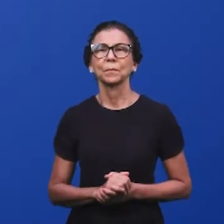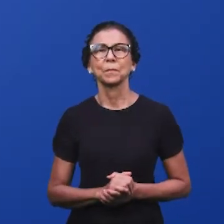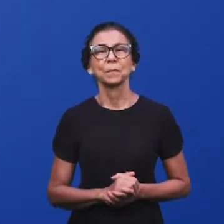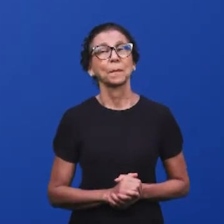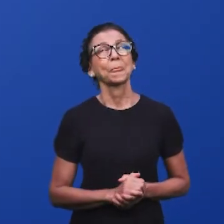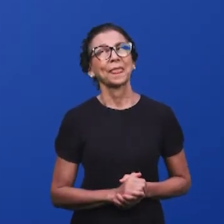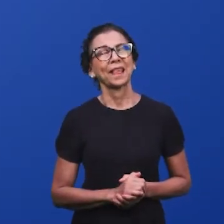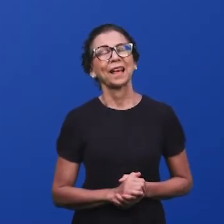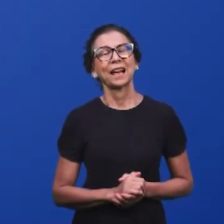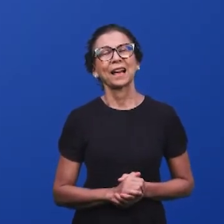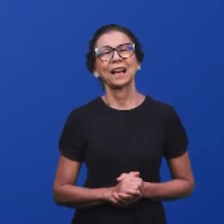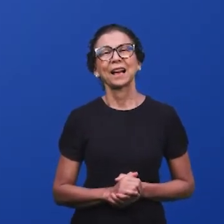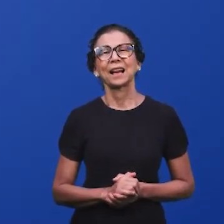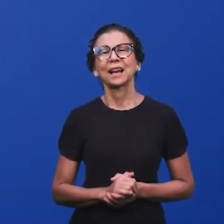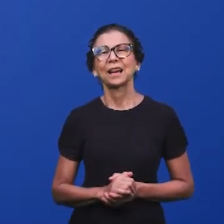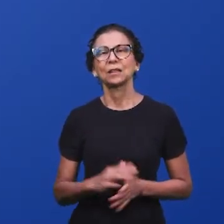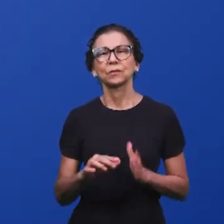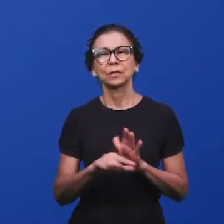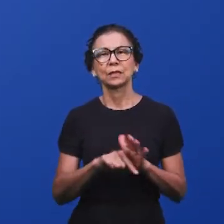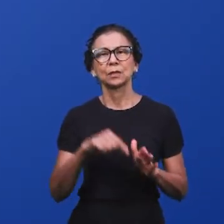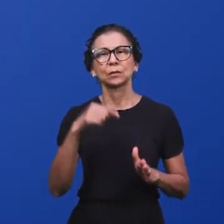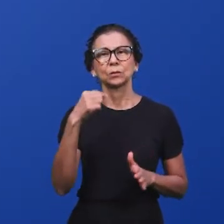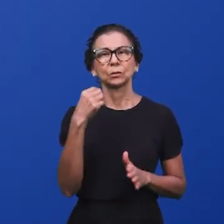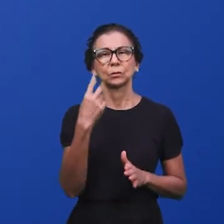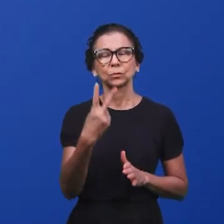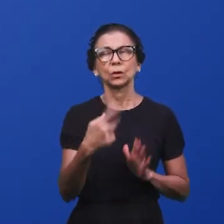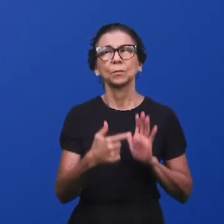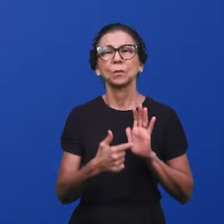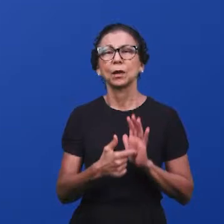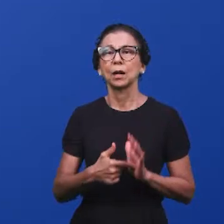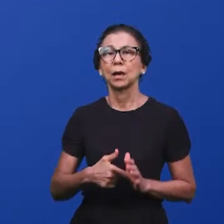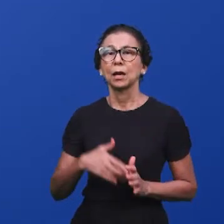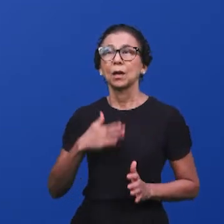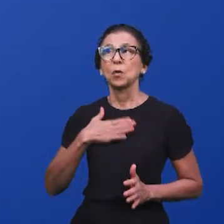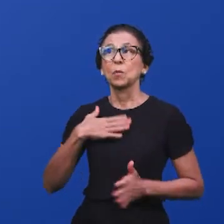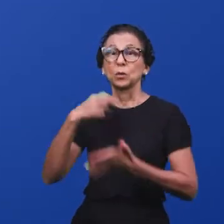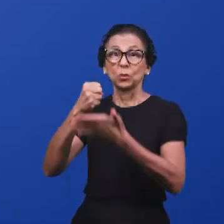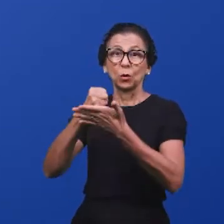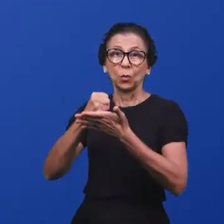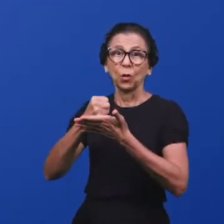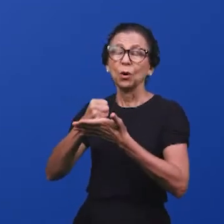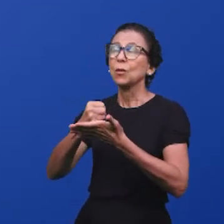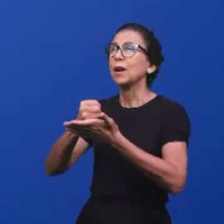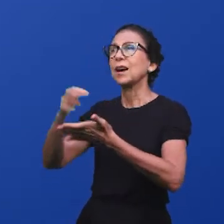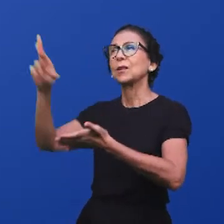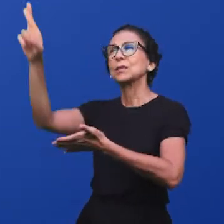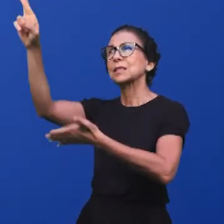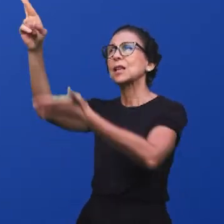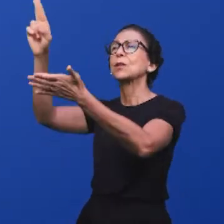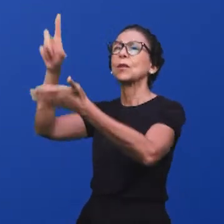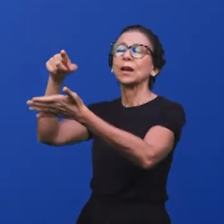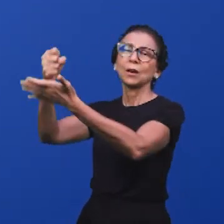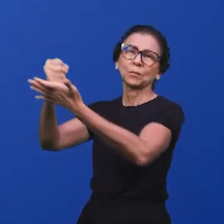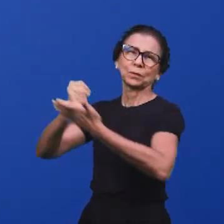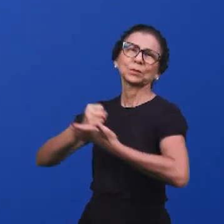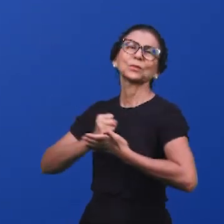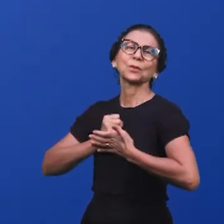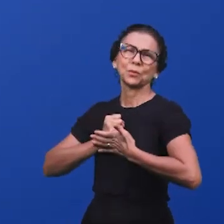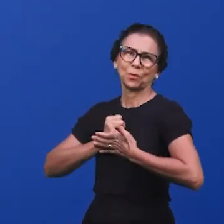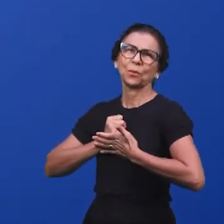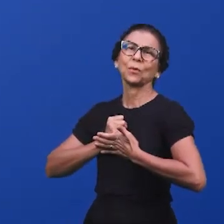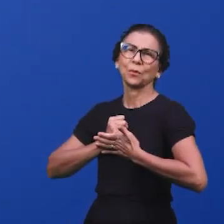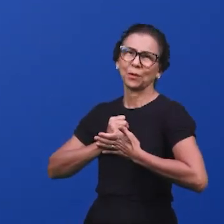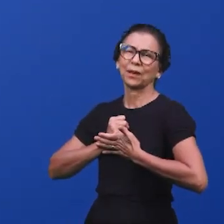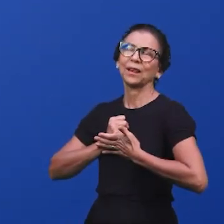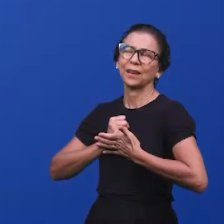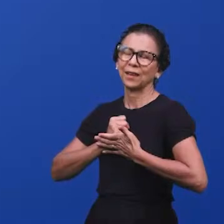socorro vem do Senhor que fez o céu e a terra. É assim que vive a igreja fiel. Ela sabe de onde vem o socorro. O